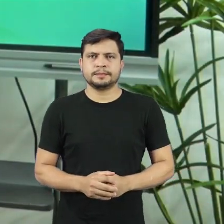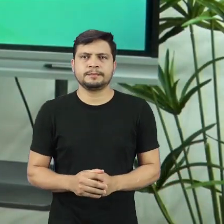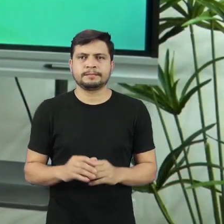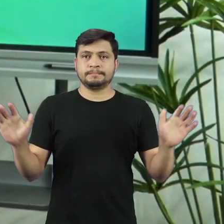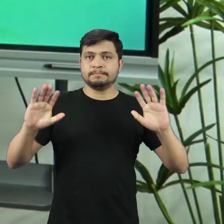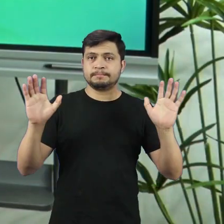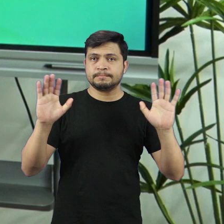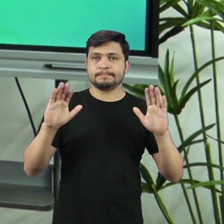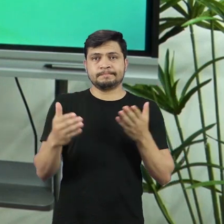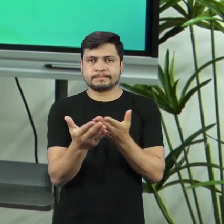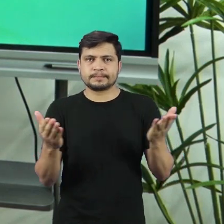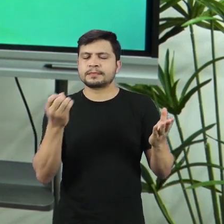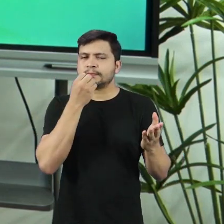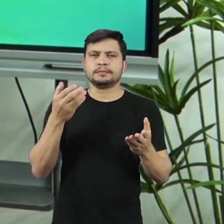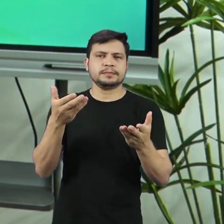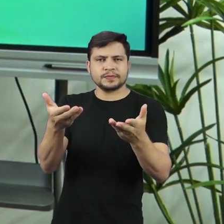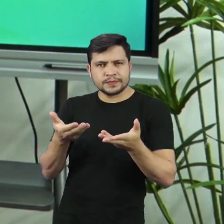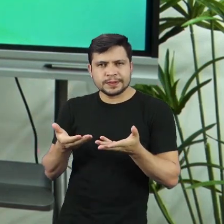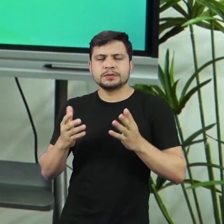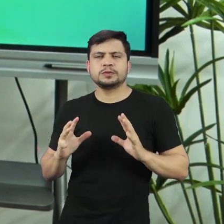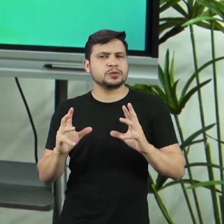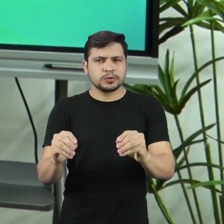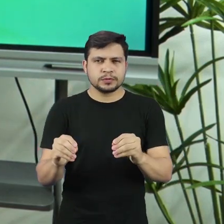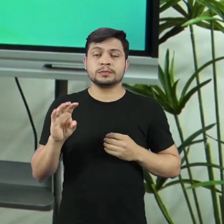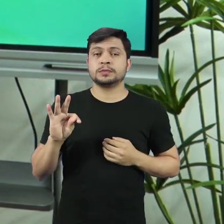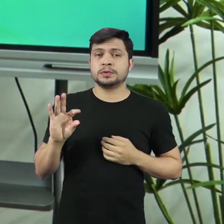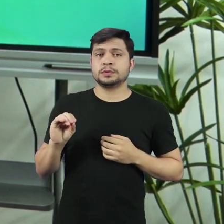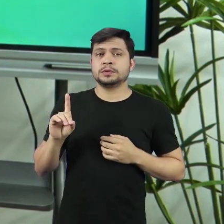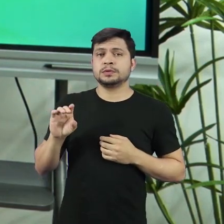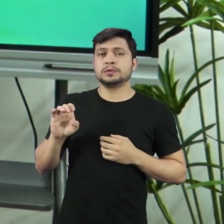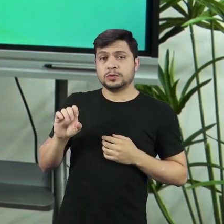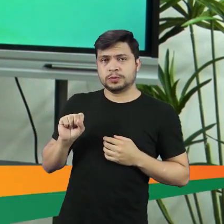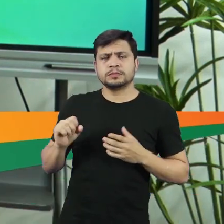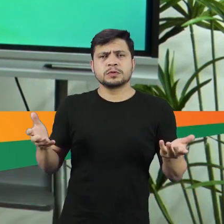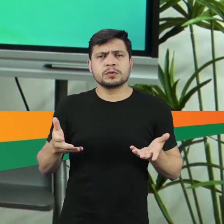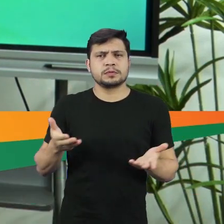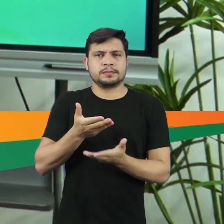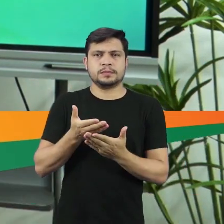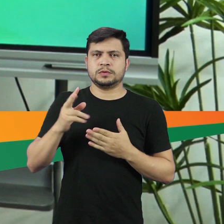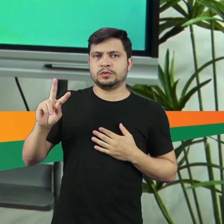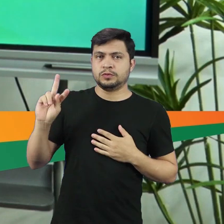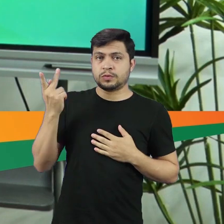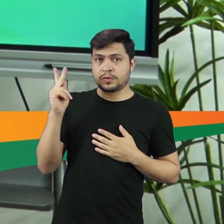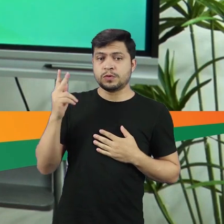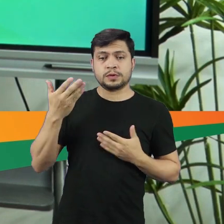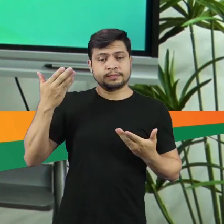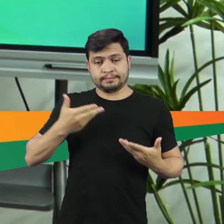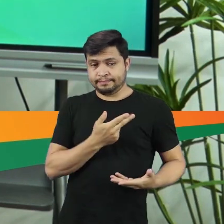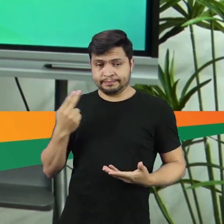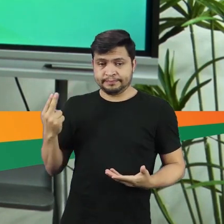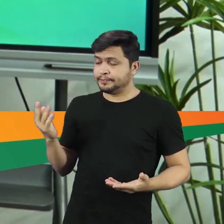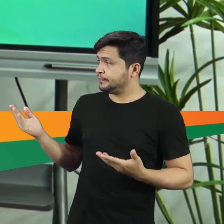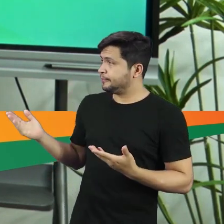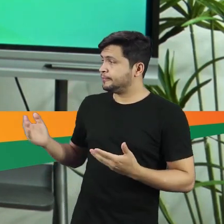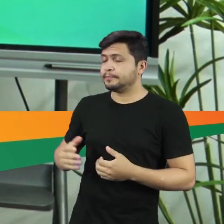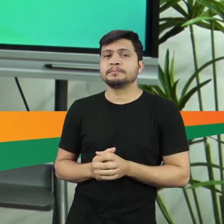Olá pessoal, sejam todos muito bem-vindos, bem-vindas e bem-vindes. Essa é a nossa aula de História. Eu sou Neto Almeida, sou professor de História e hoje nós